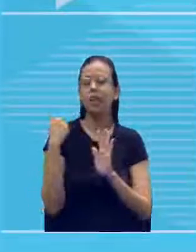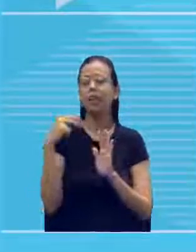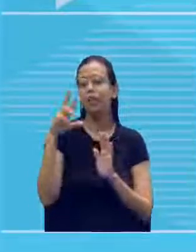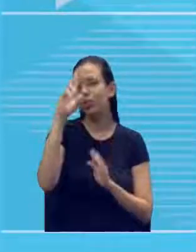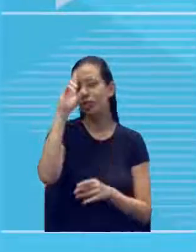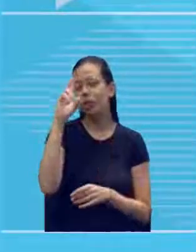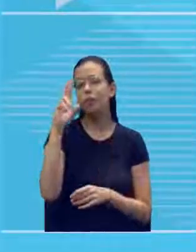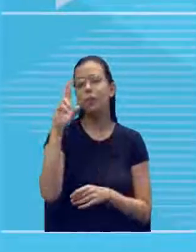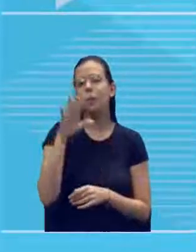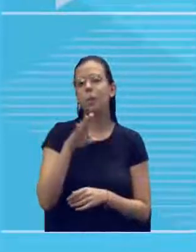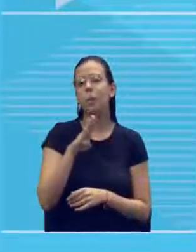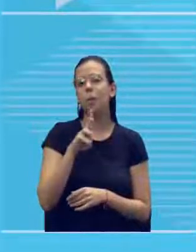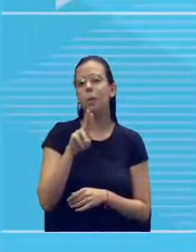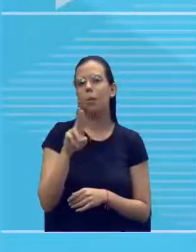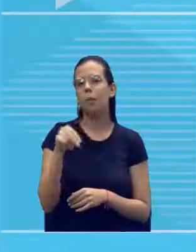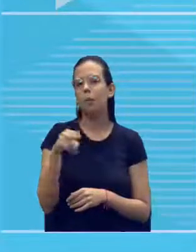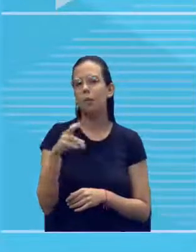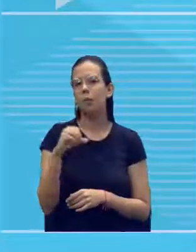fazia na infância dele?